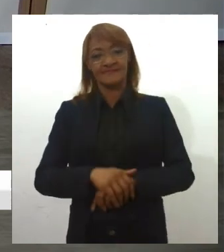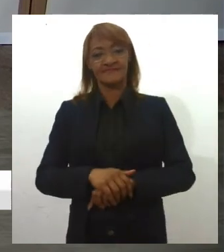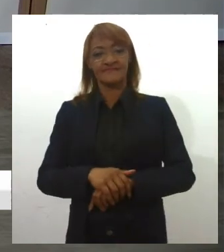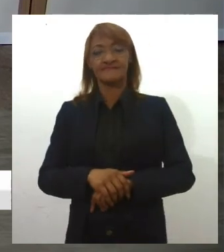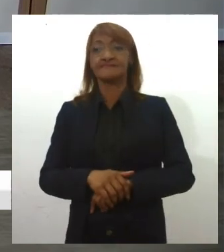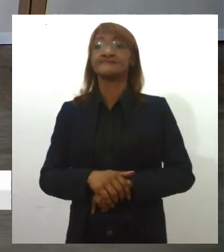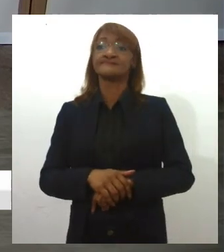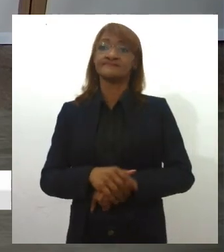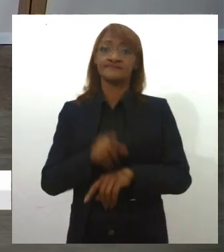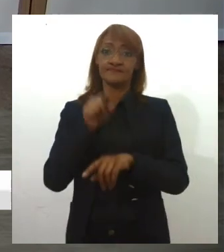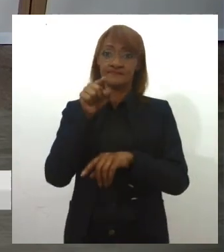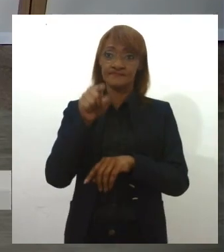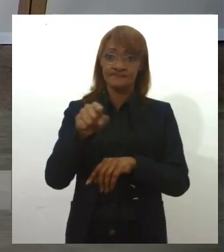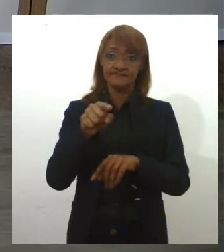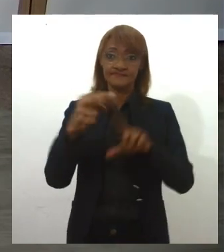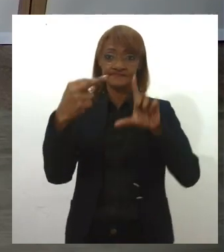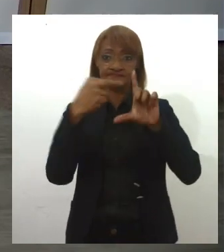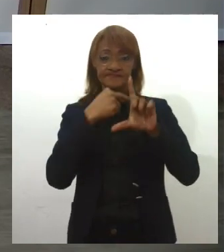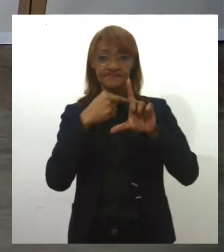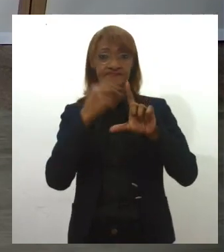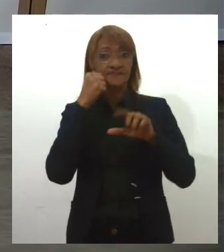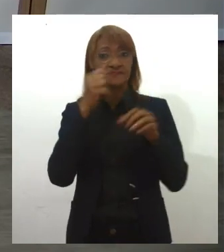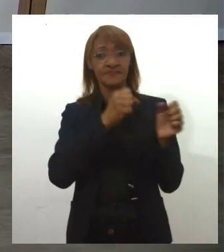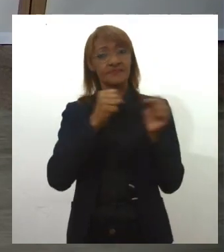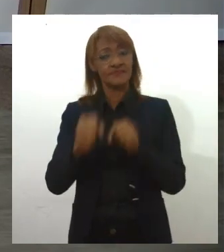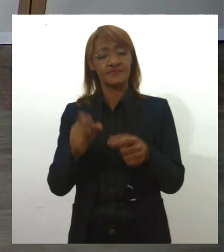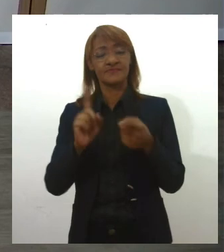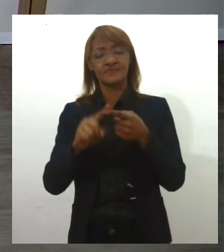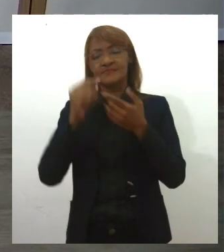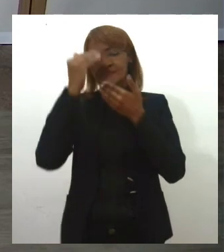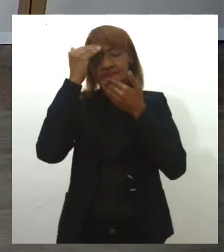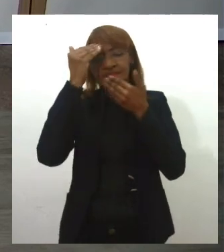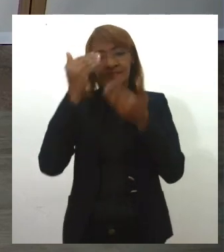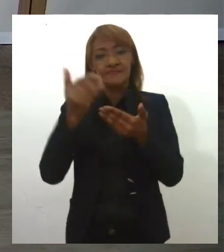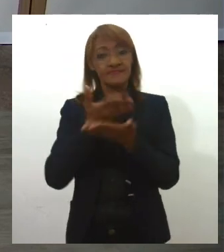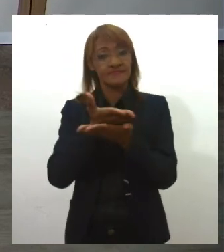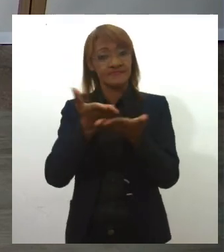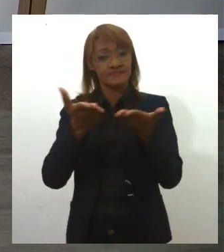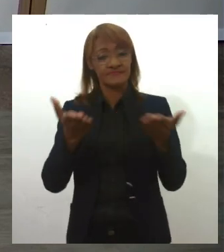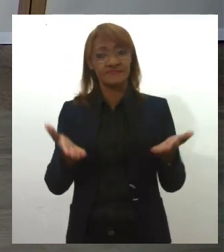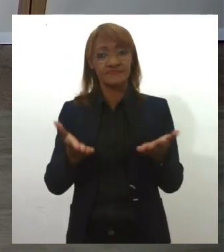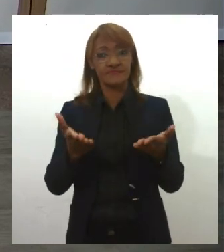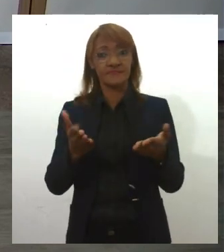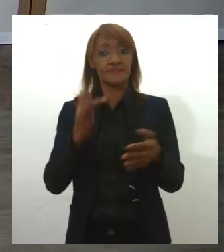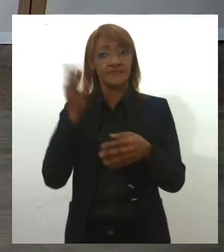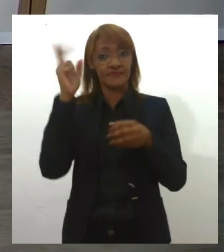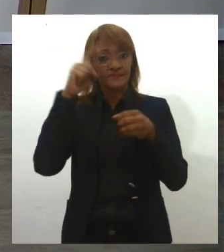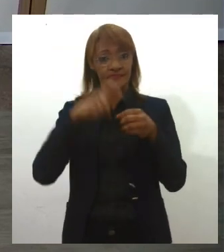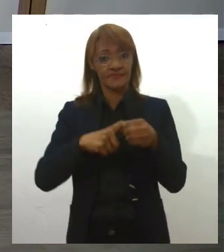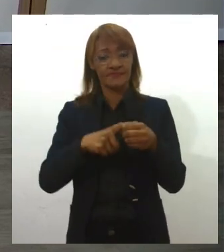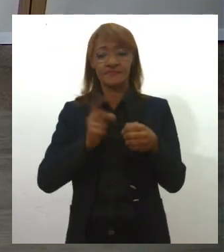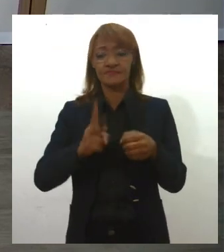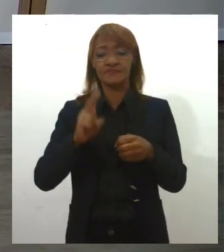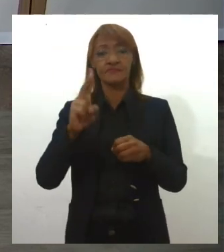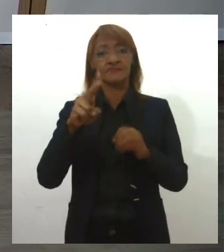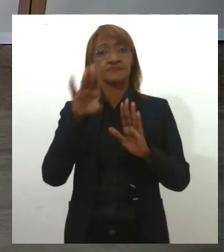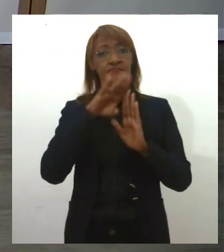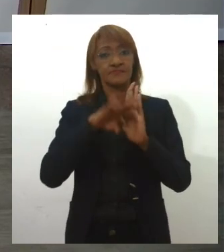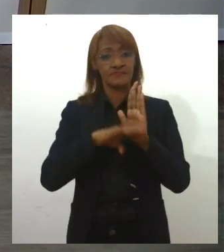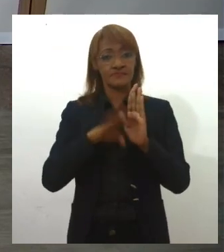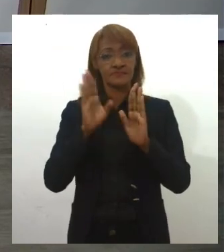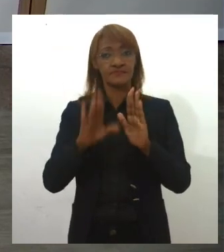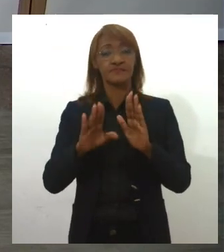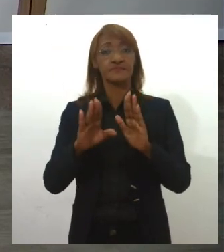disposição. Bom, e você que acompanhou o programa Elas no Comando também, muito obrigada. Até o próximo programa. Continue acompanhando a programação da